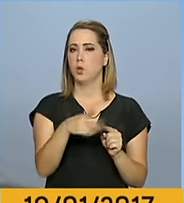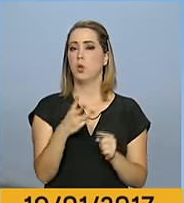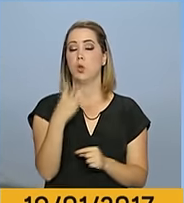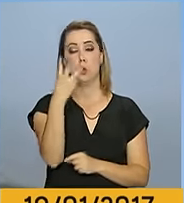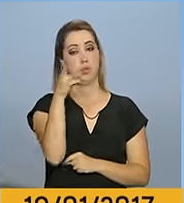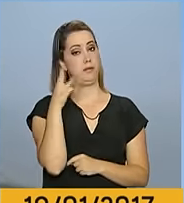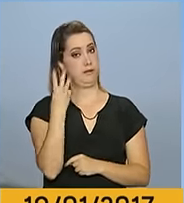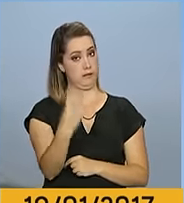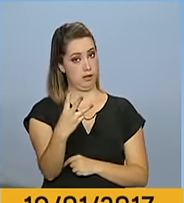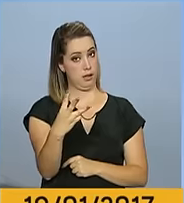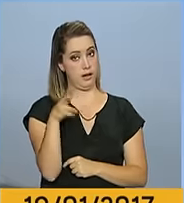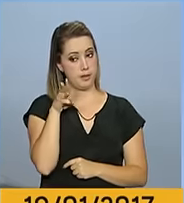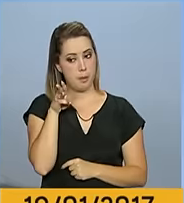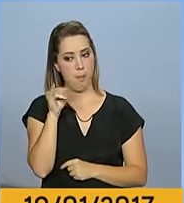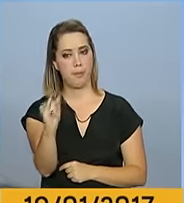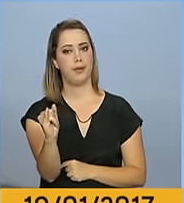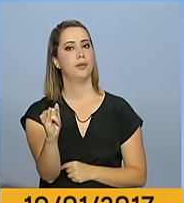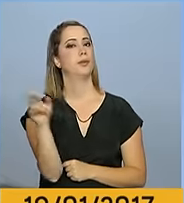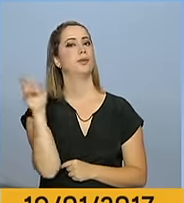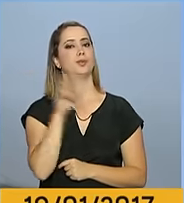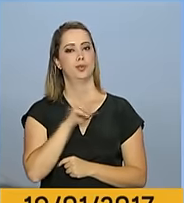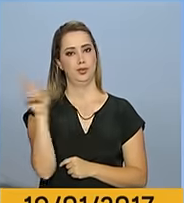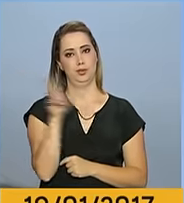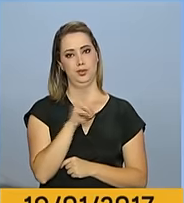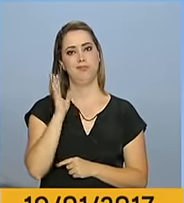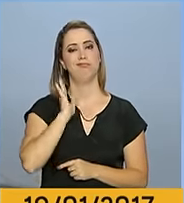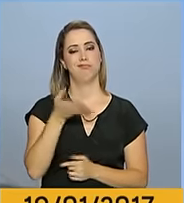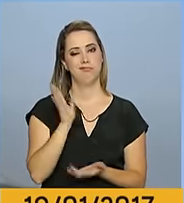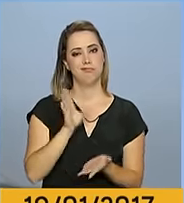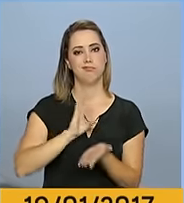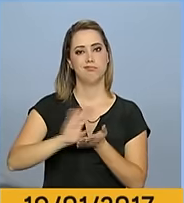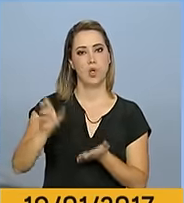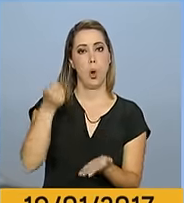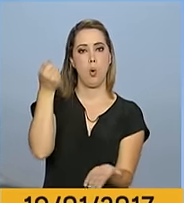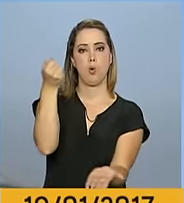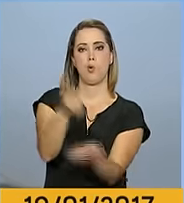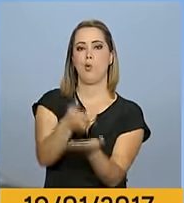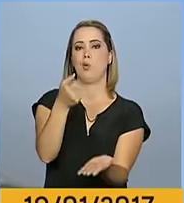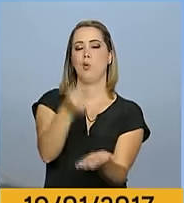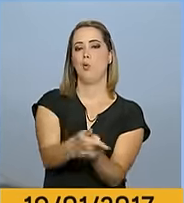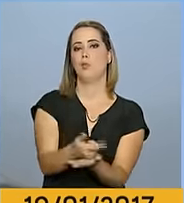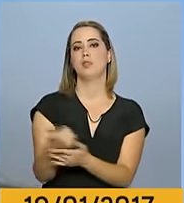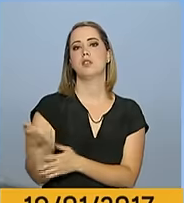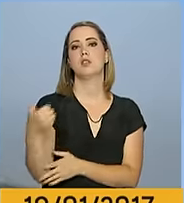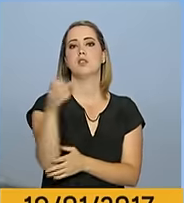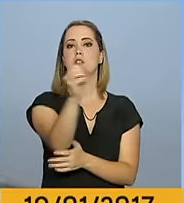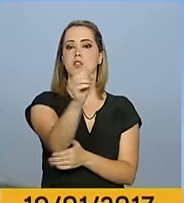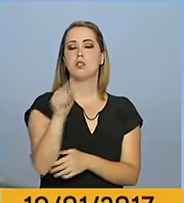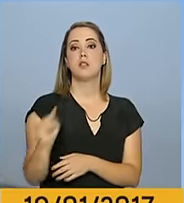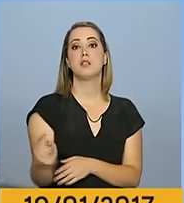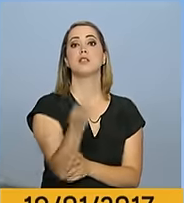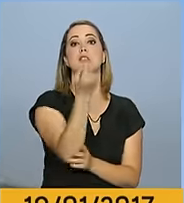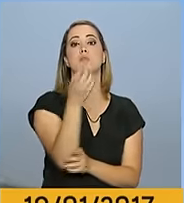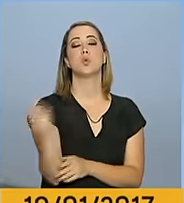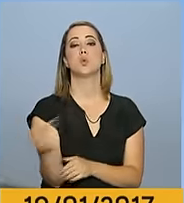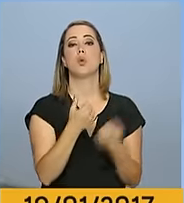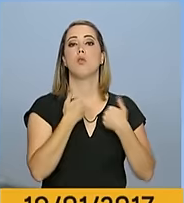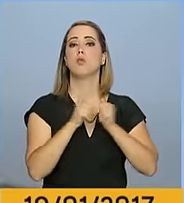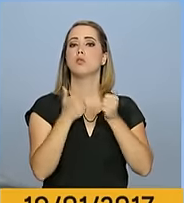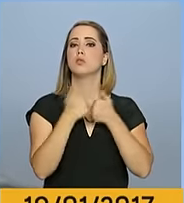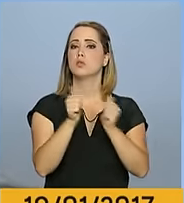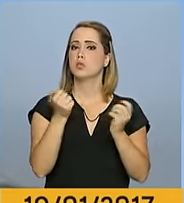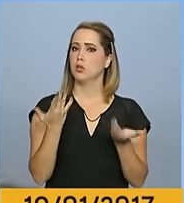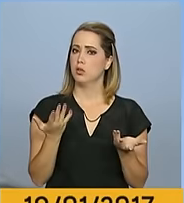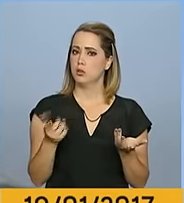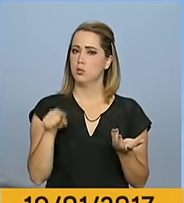3 bilhões de reais para a aquisição de 10 mil ônibus para o transporte público no